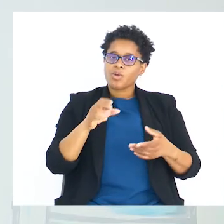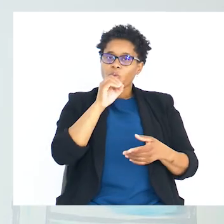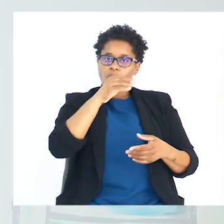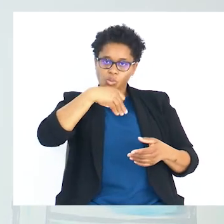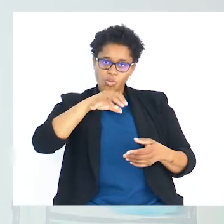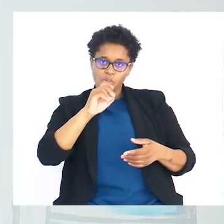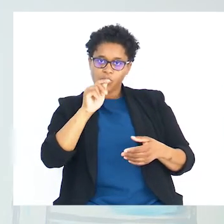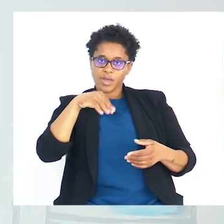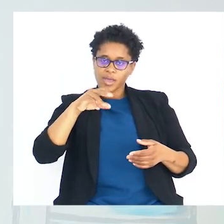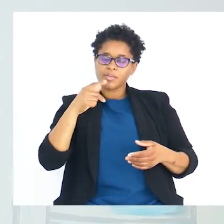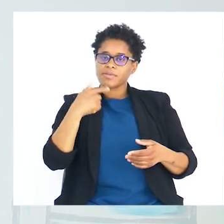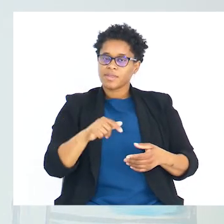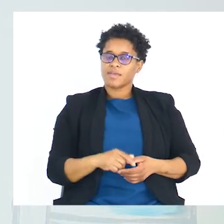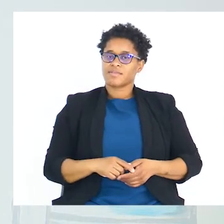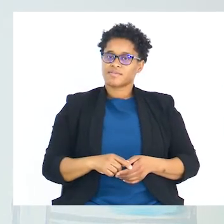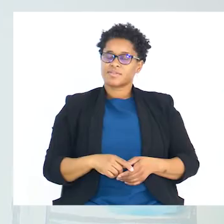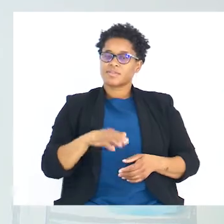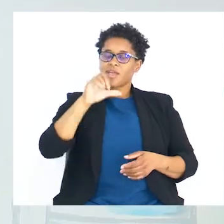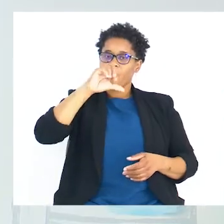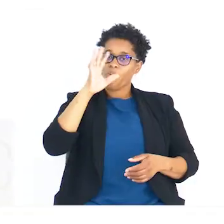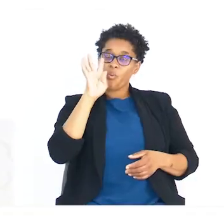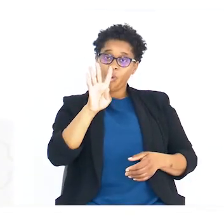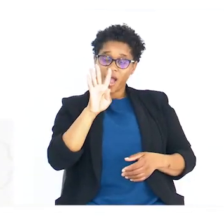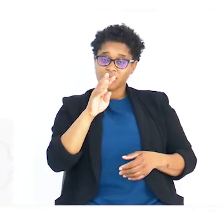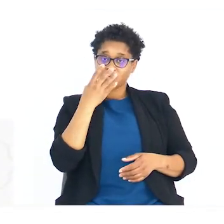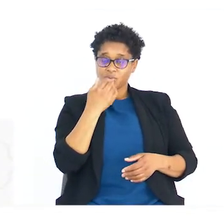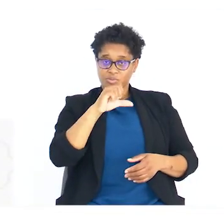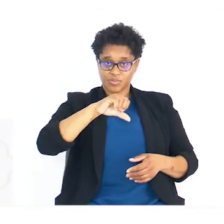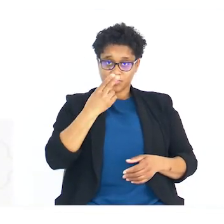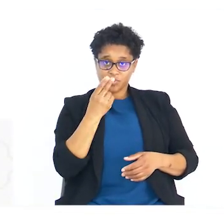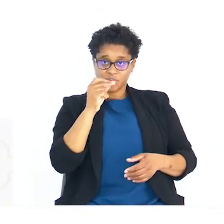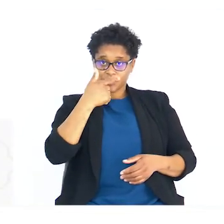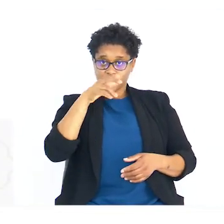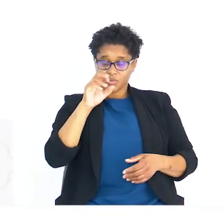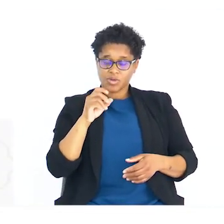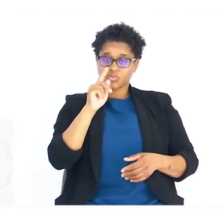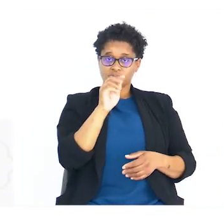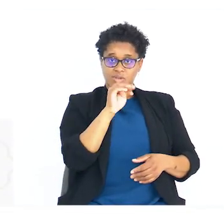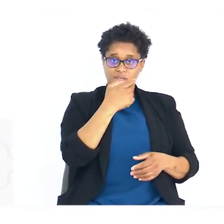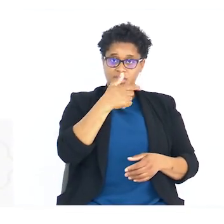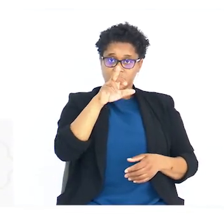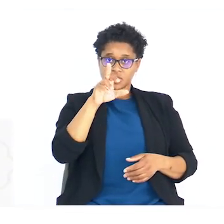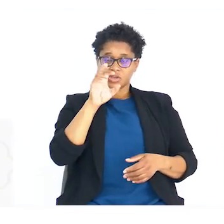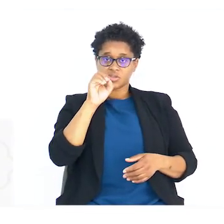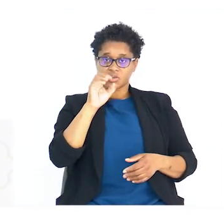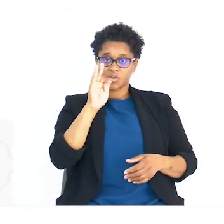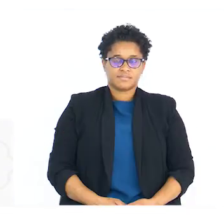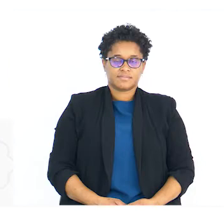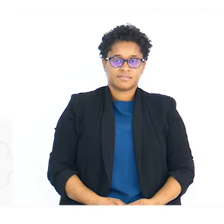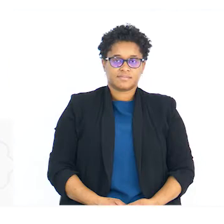O poema tem? Boa! Tem 4 estrofes.